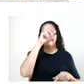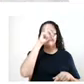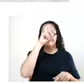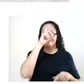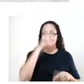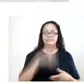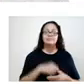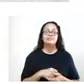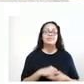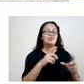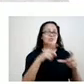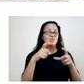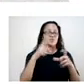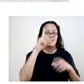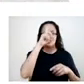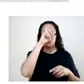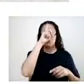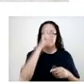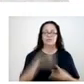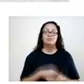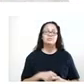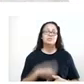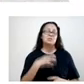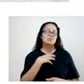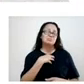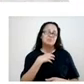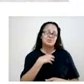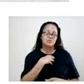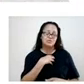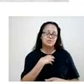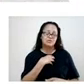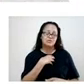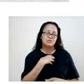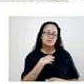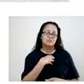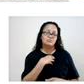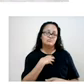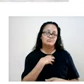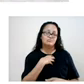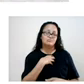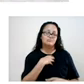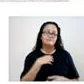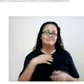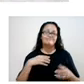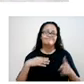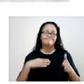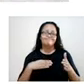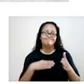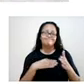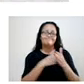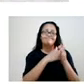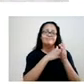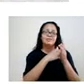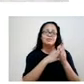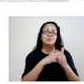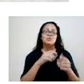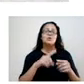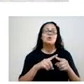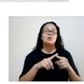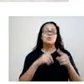hospitais. Então, é uma situação que também atingiu de forma mais impactante os mais